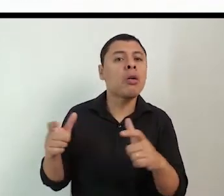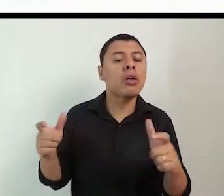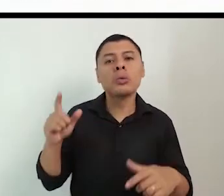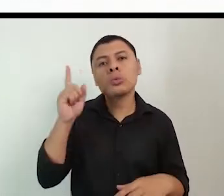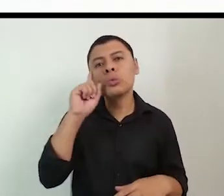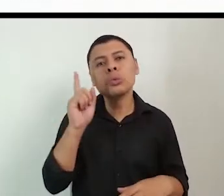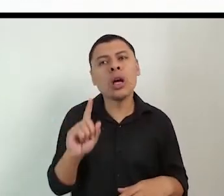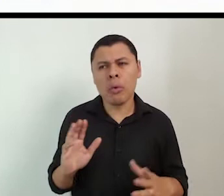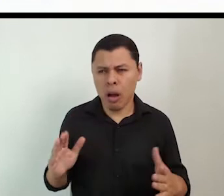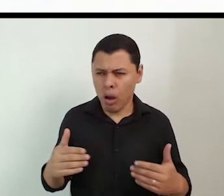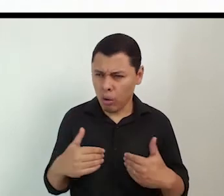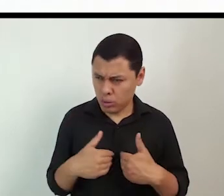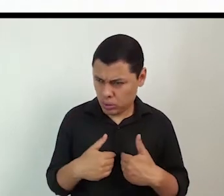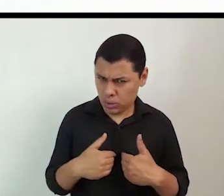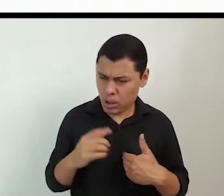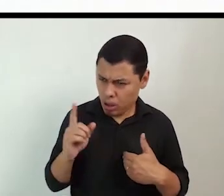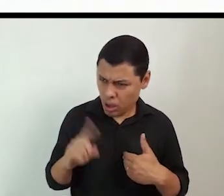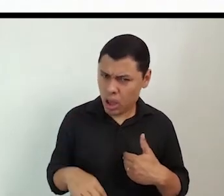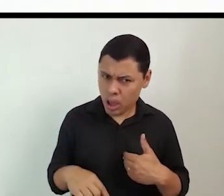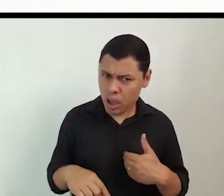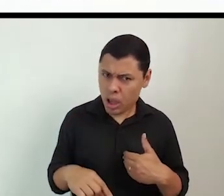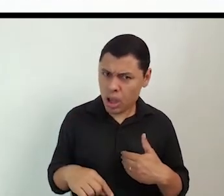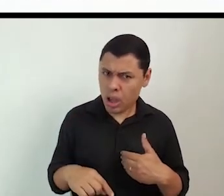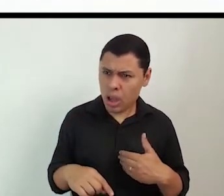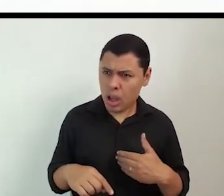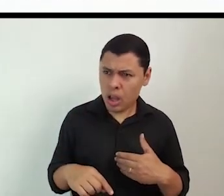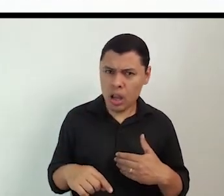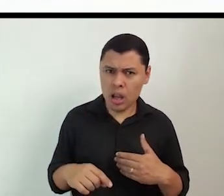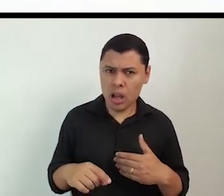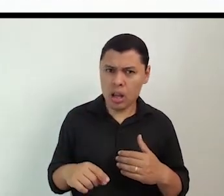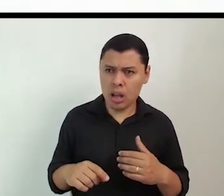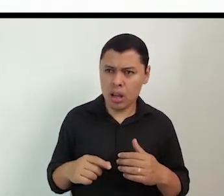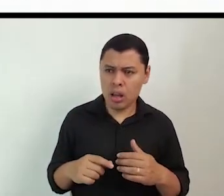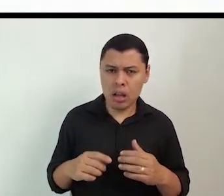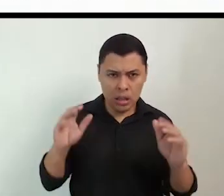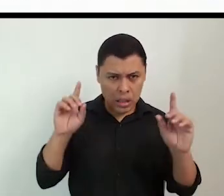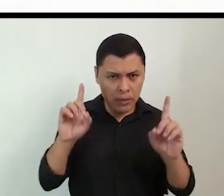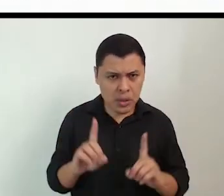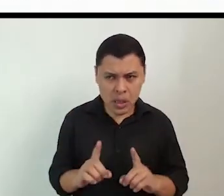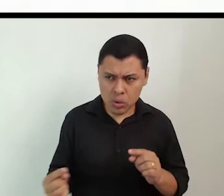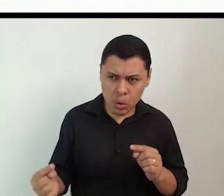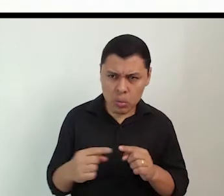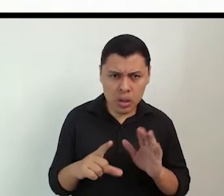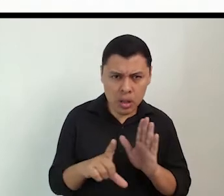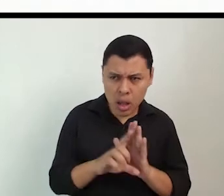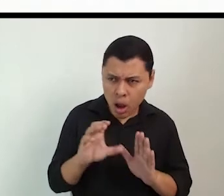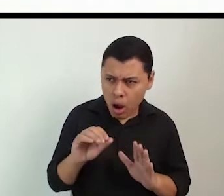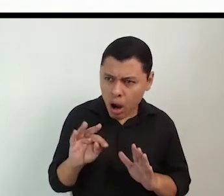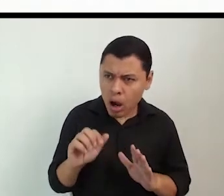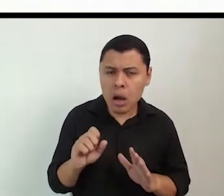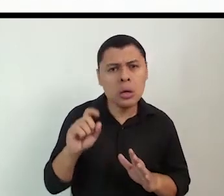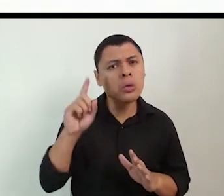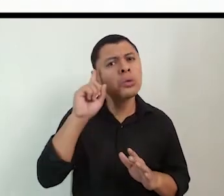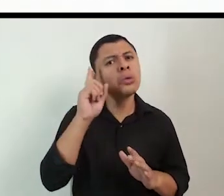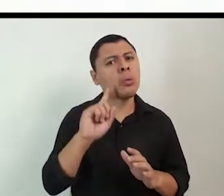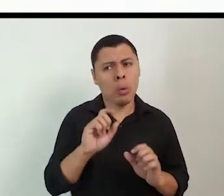que autistas estão inclusos na lei de cotas e nem sabiam também que poderiam contratar uma